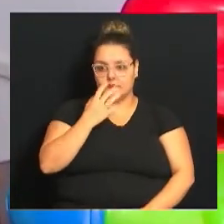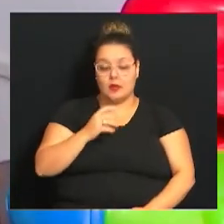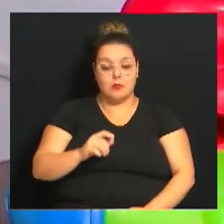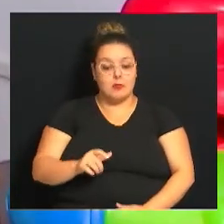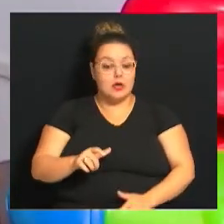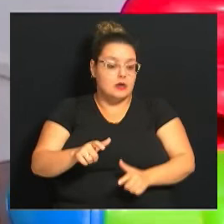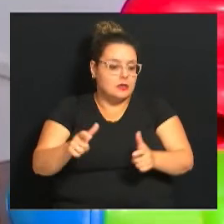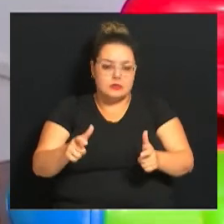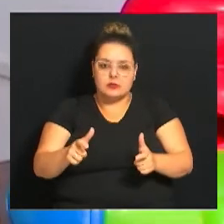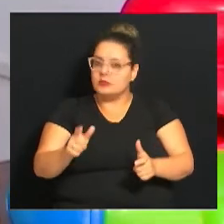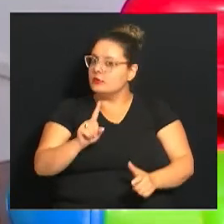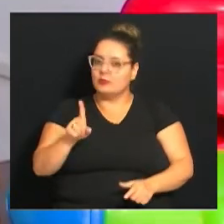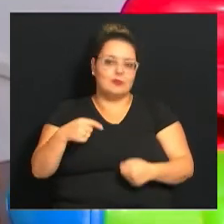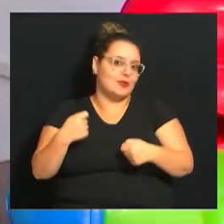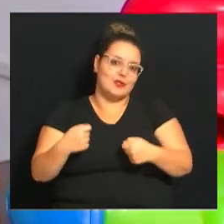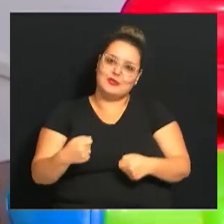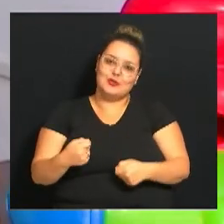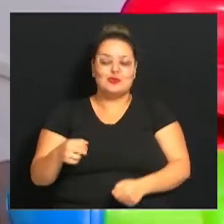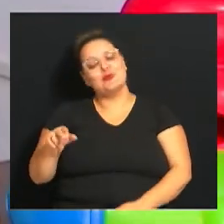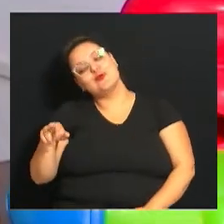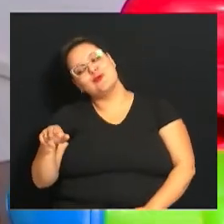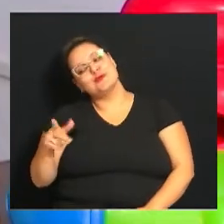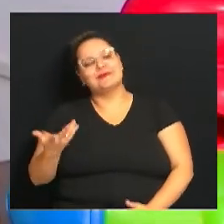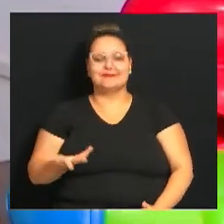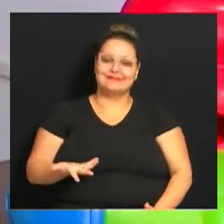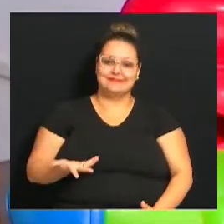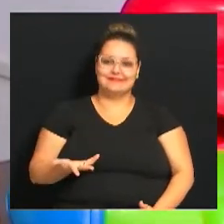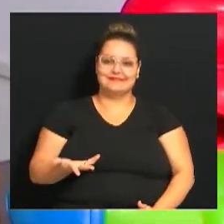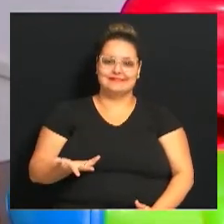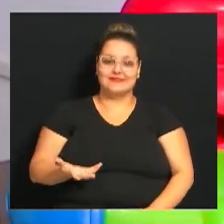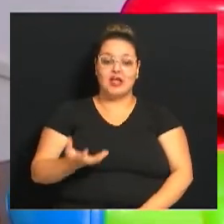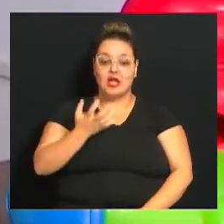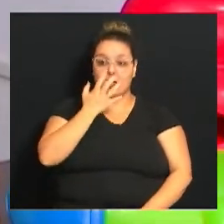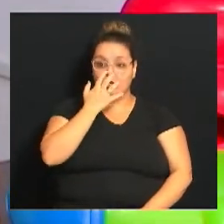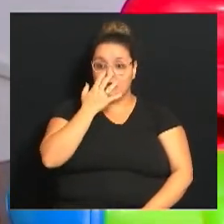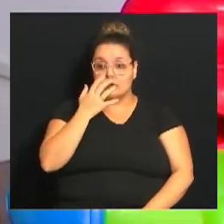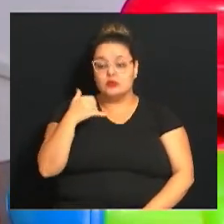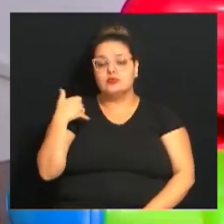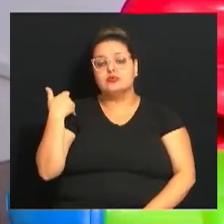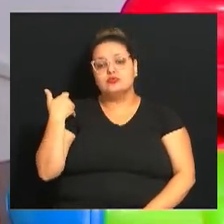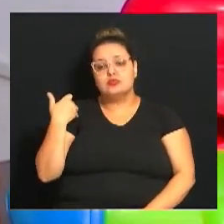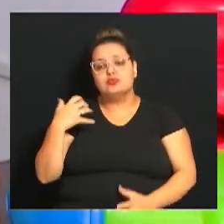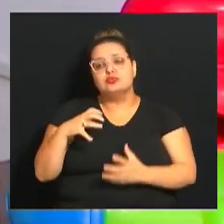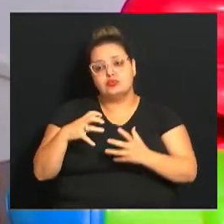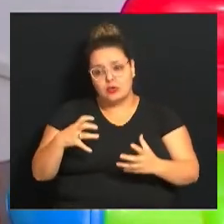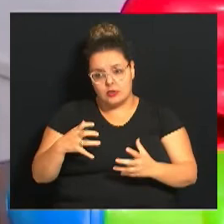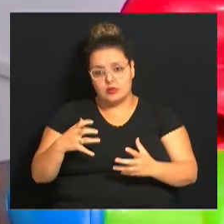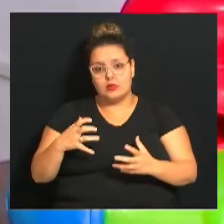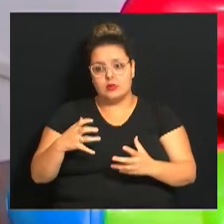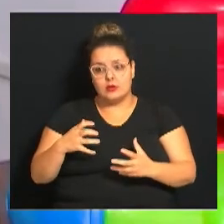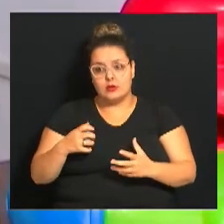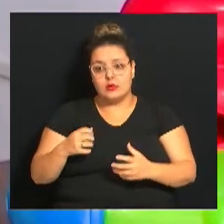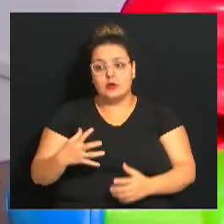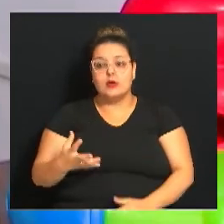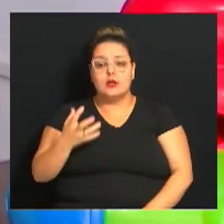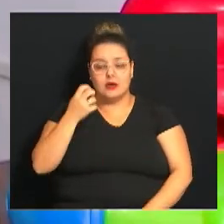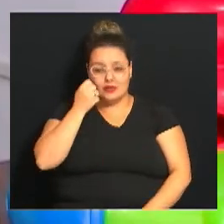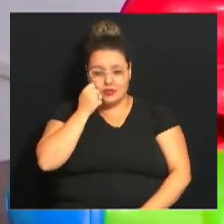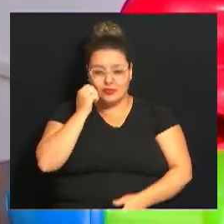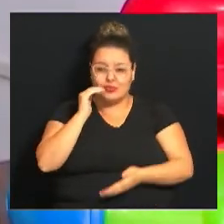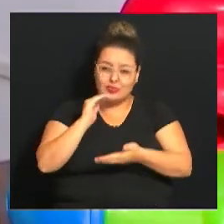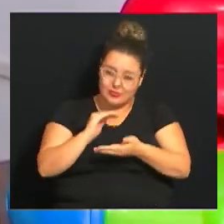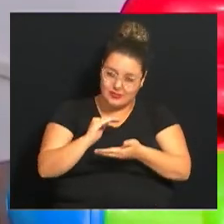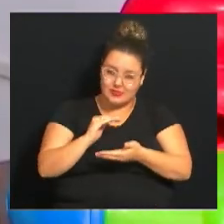de um irmãozinho. Principalmente quando a gente fala, um cachorro que está mais velhinho no final da vida e a pessoa compra ou adota um filhote. Aquele cachorro